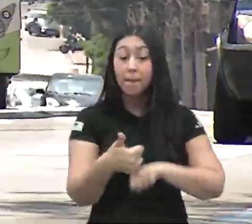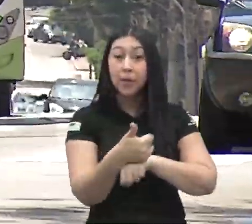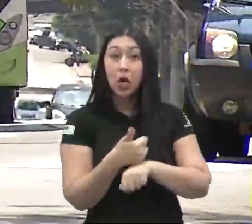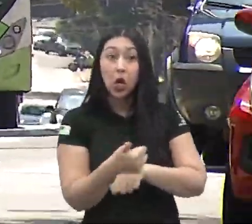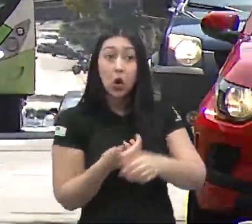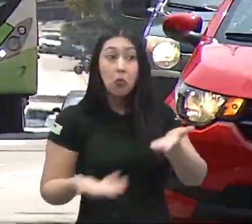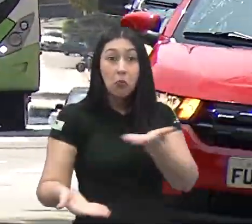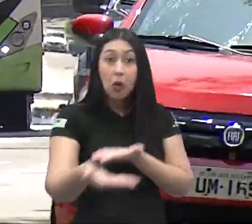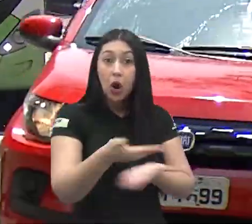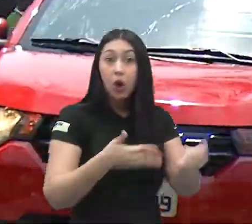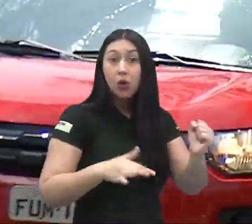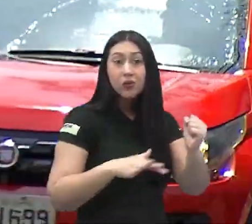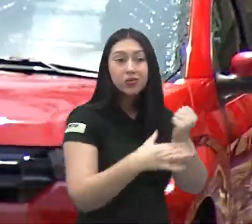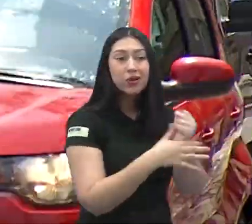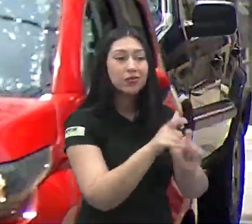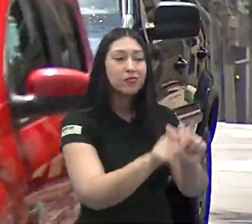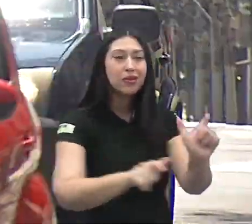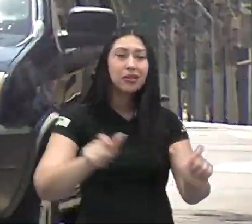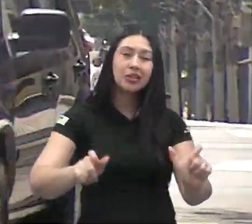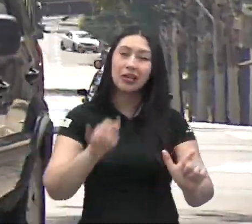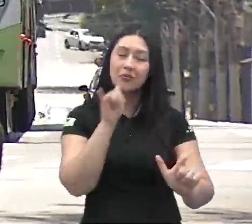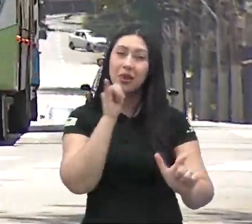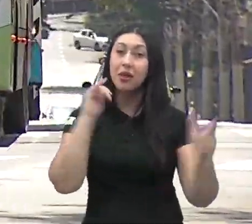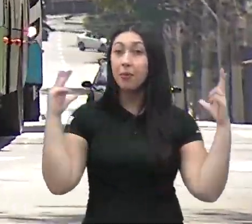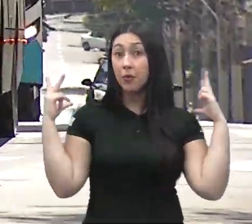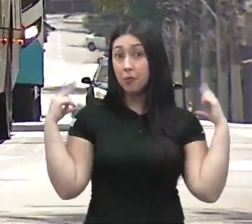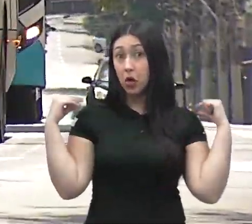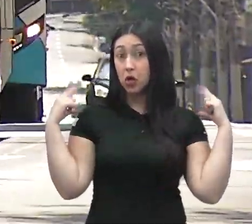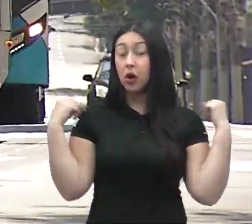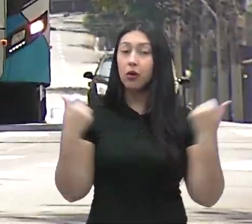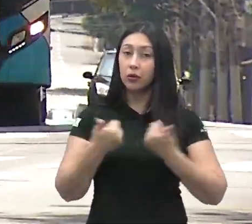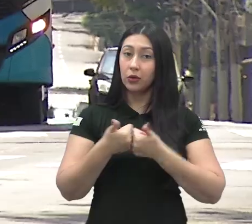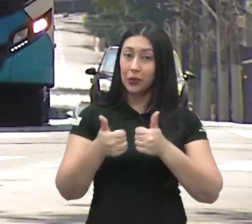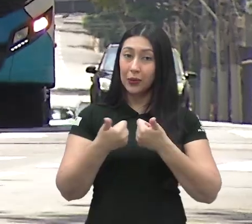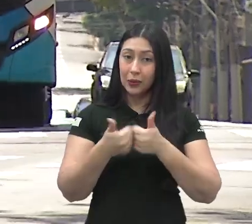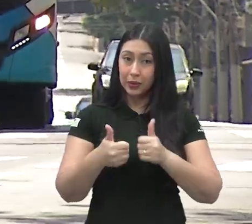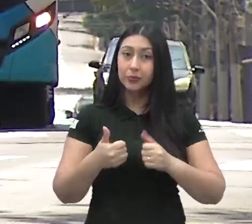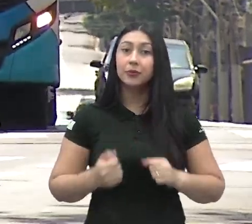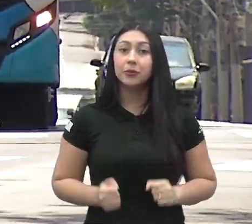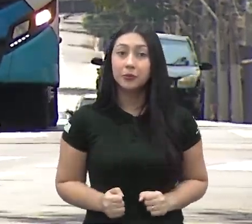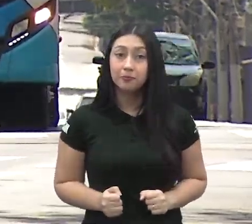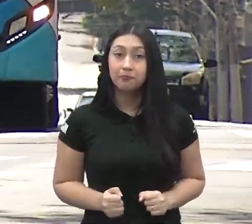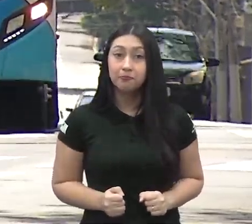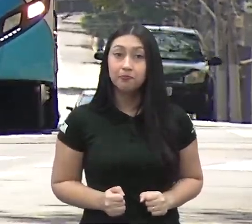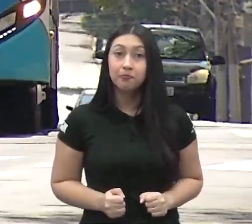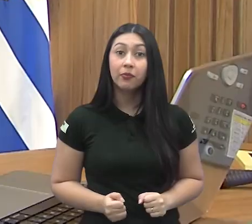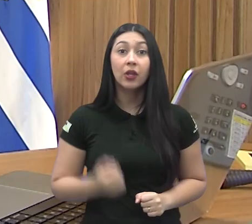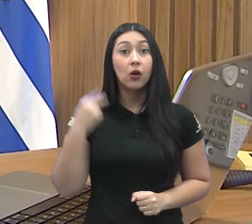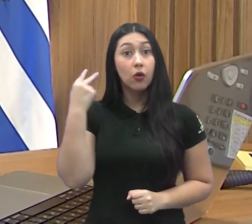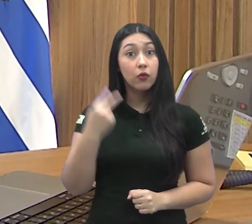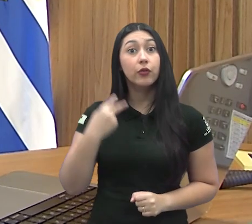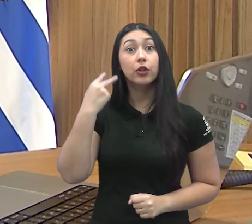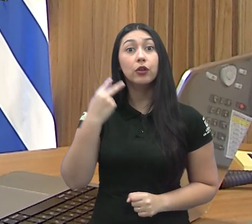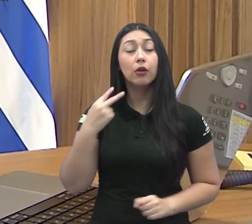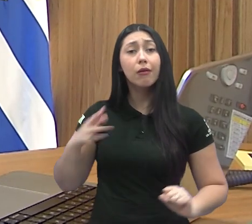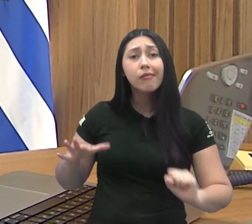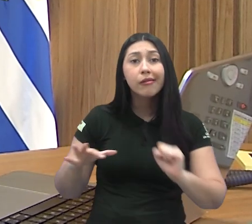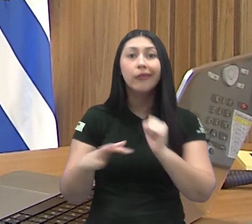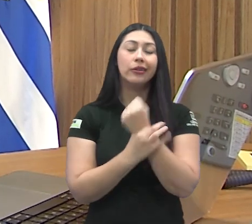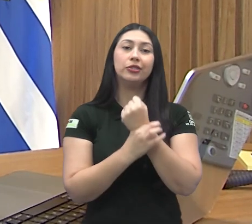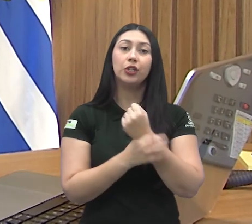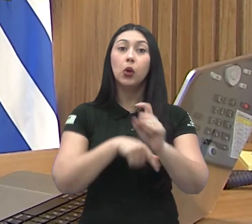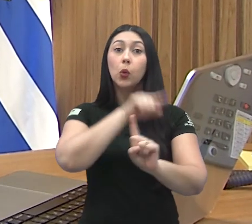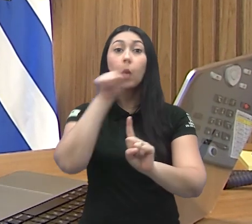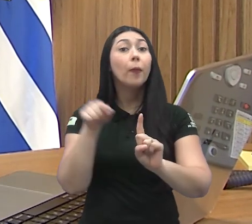principalmente naquelas que lidam com a segurança de terceiros, como motoristas do transporte coletivo. O parlamentar